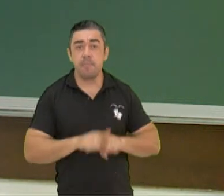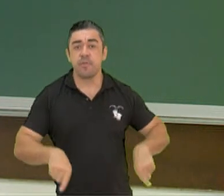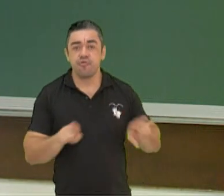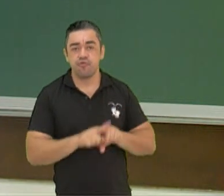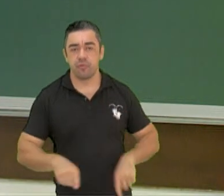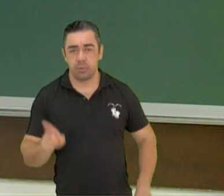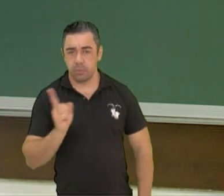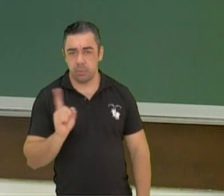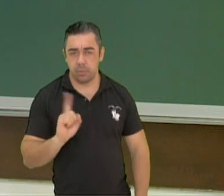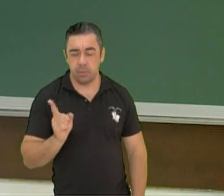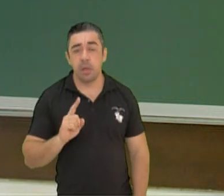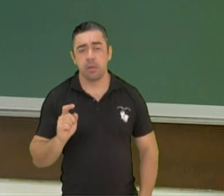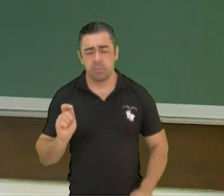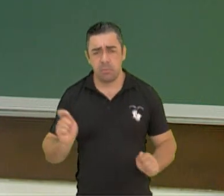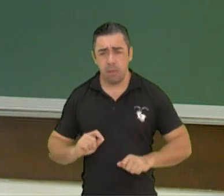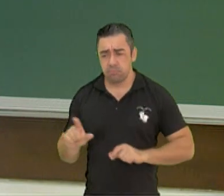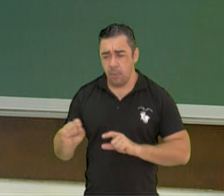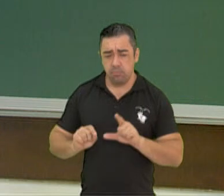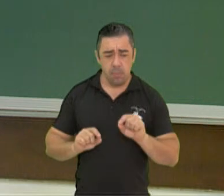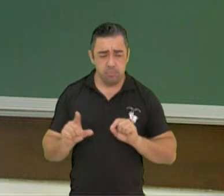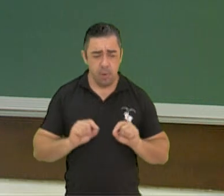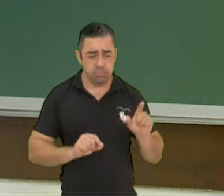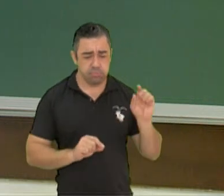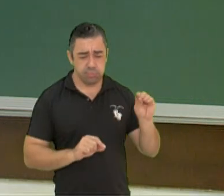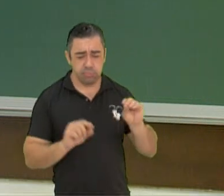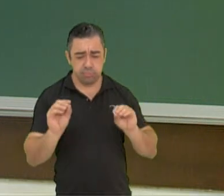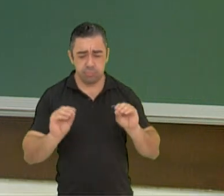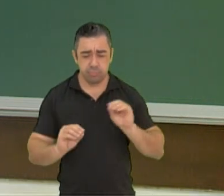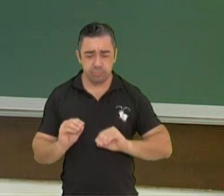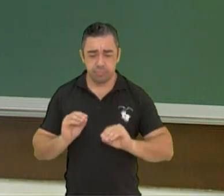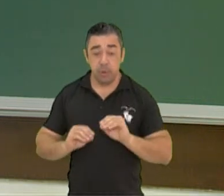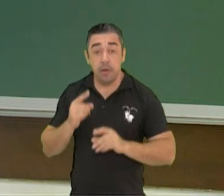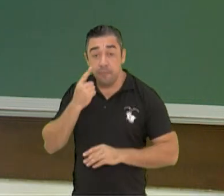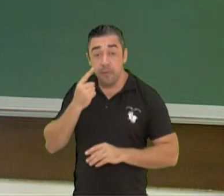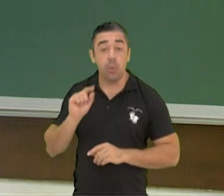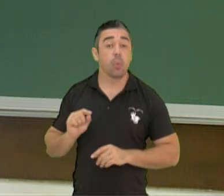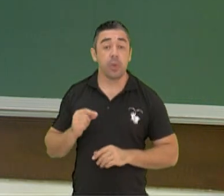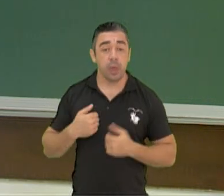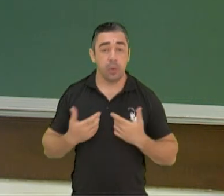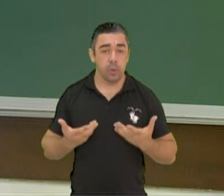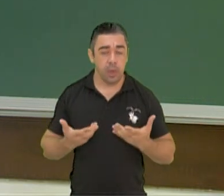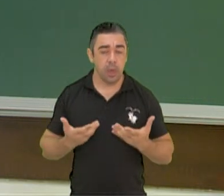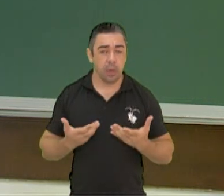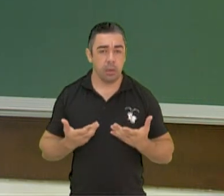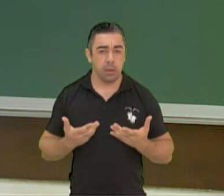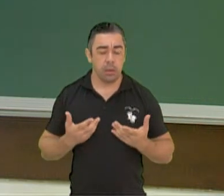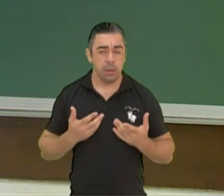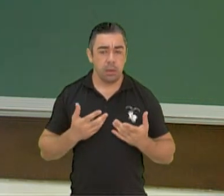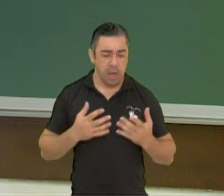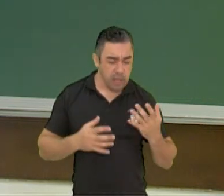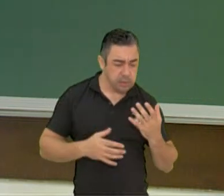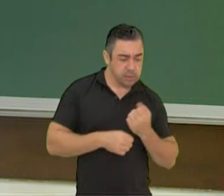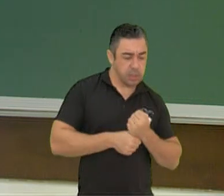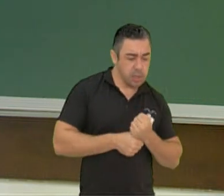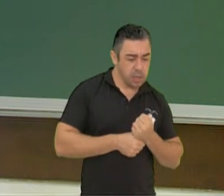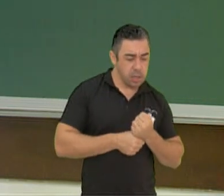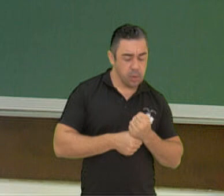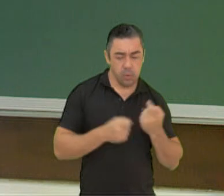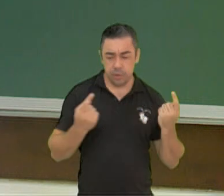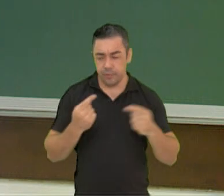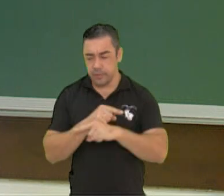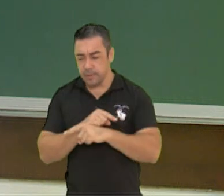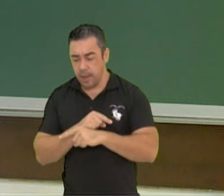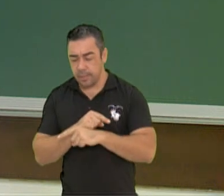não é verdade? Não preciso. E, é claro, eu tenho que verificar qual é a ideia que eu quero passar. Adição, a diversidade, a